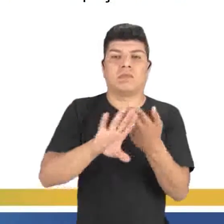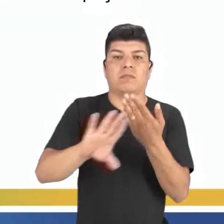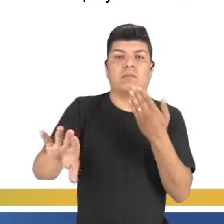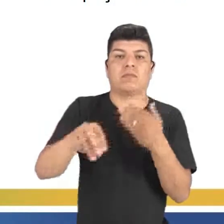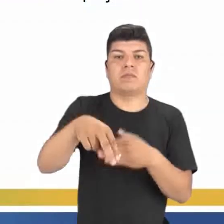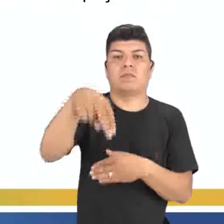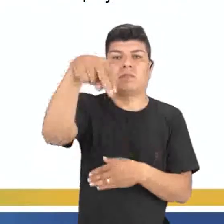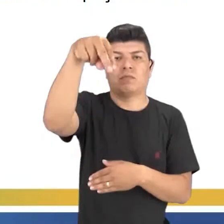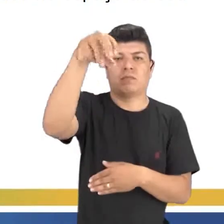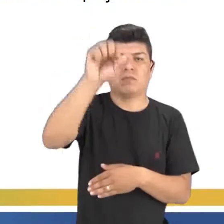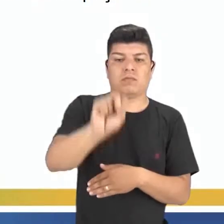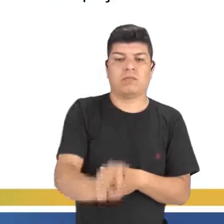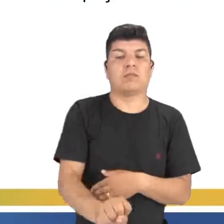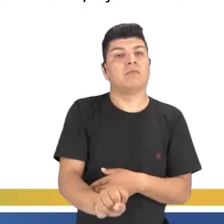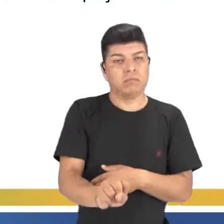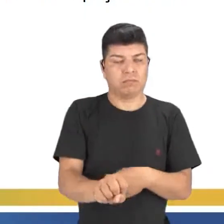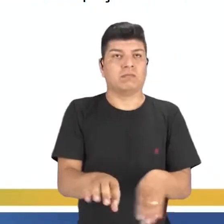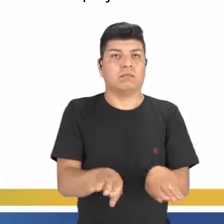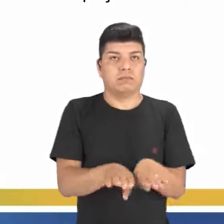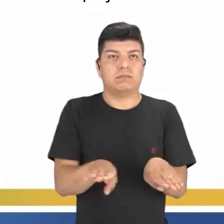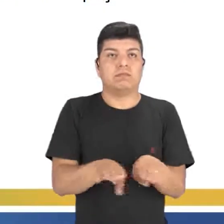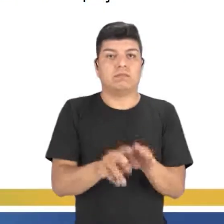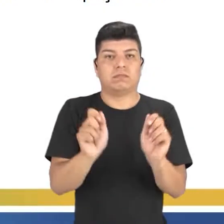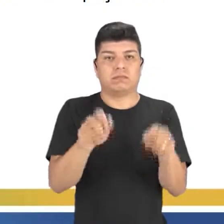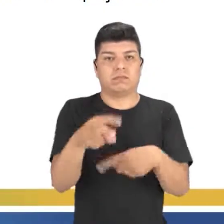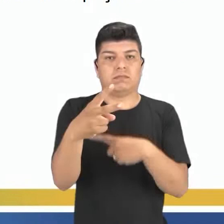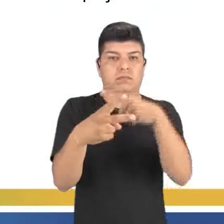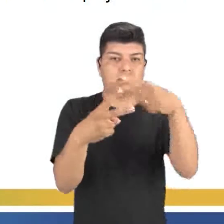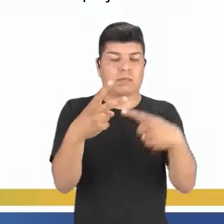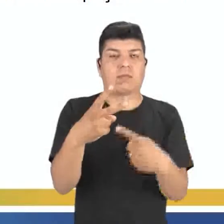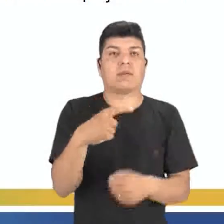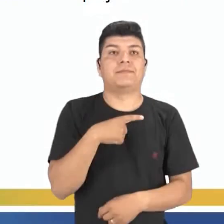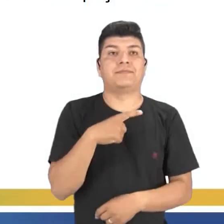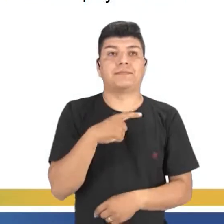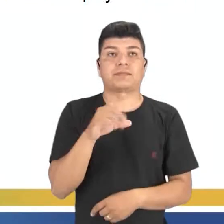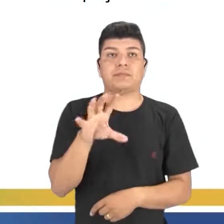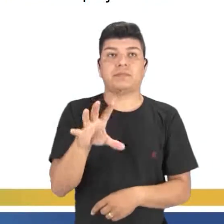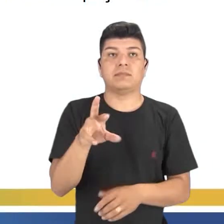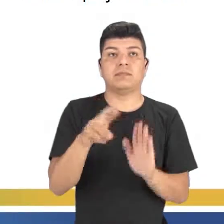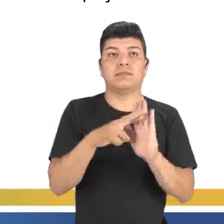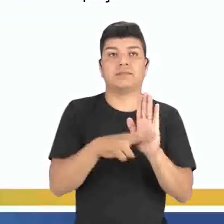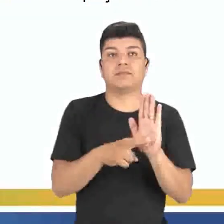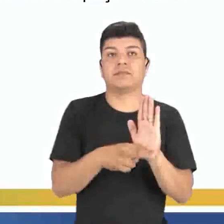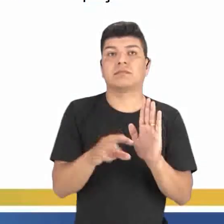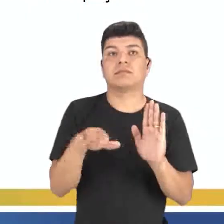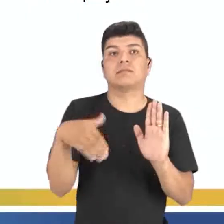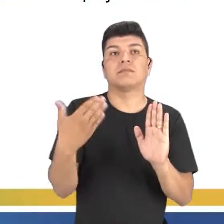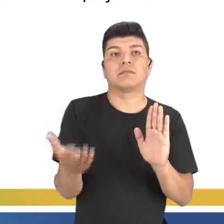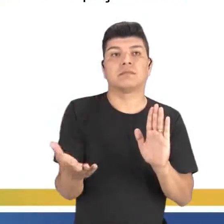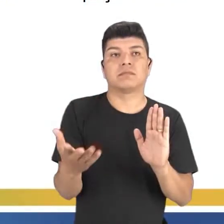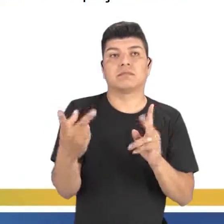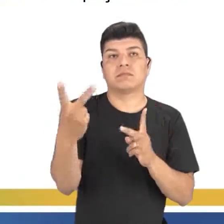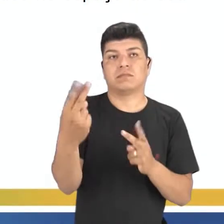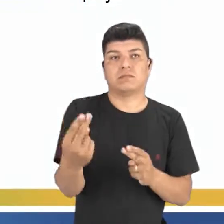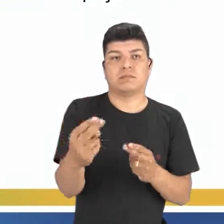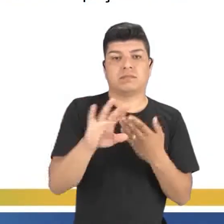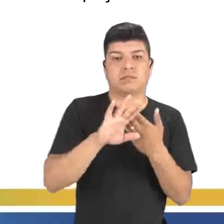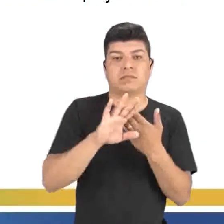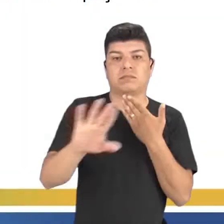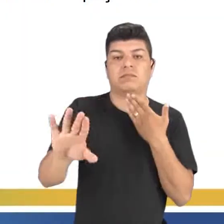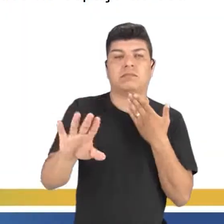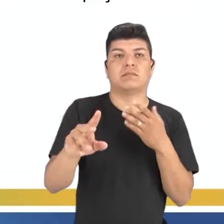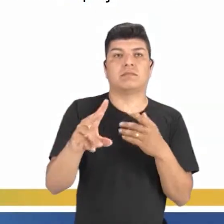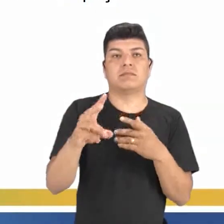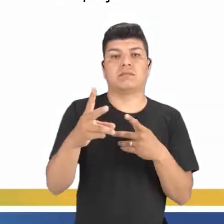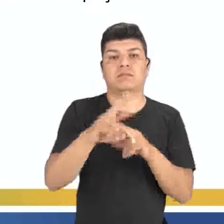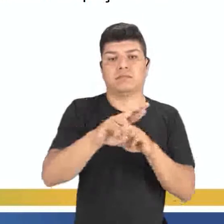norte-norte ou sul e sul, que a gente tem essas 2 possibilidades. E aí a regra é: iguais se repelem